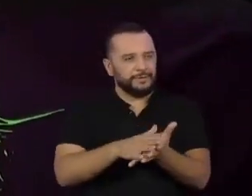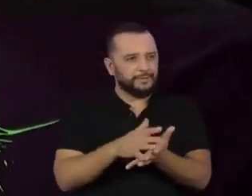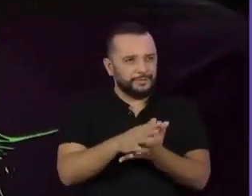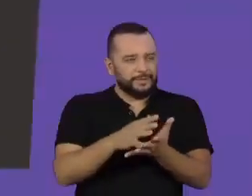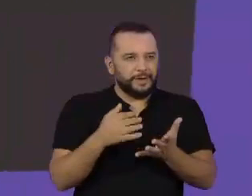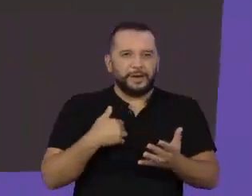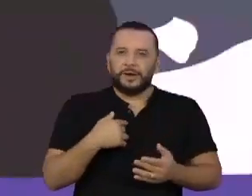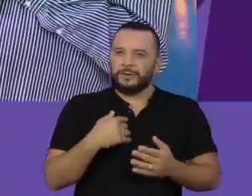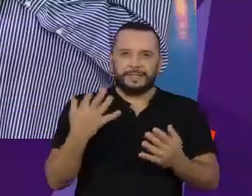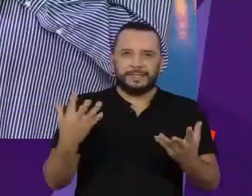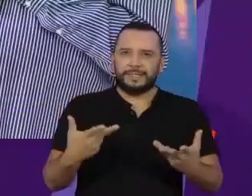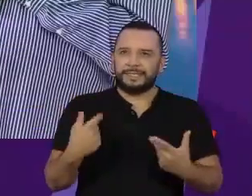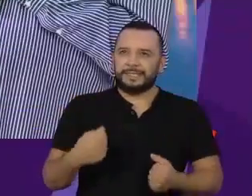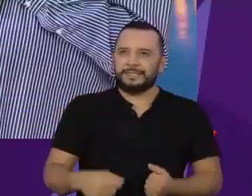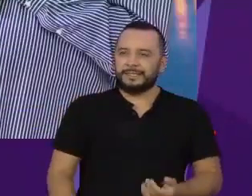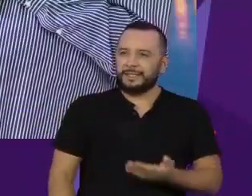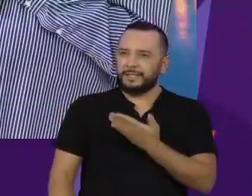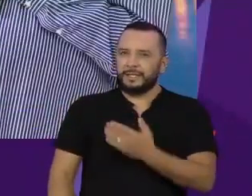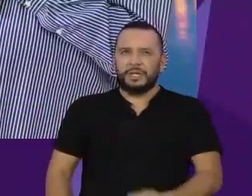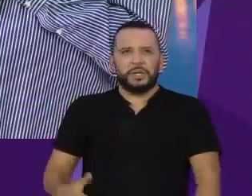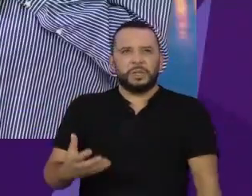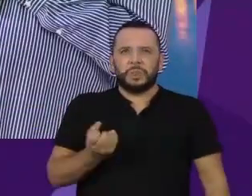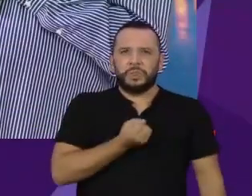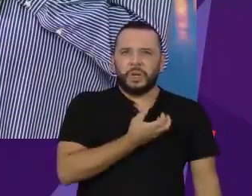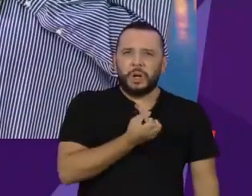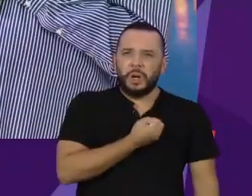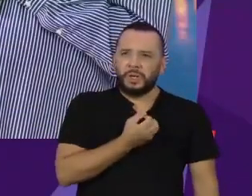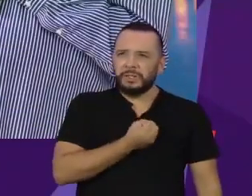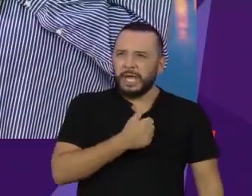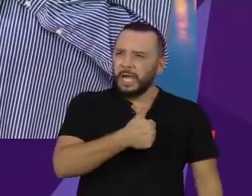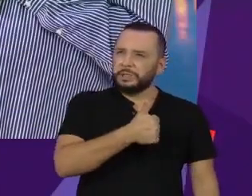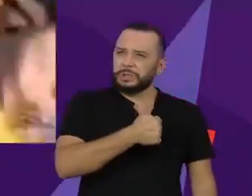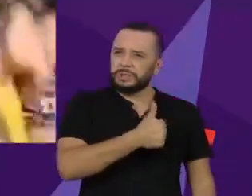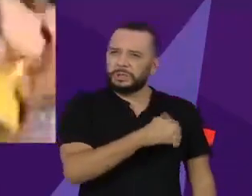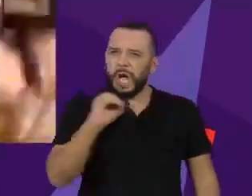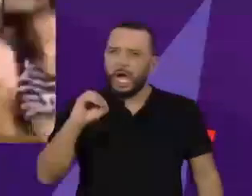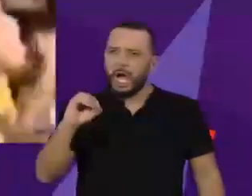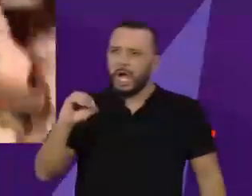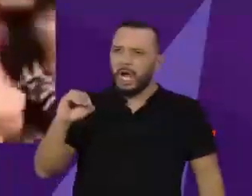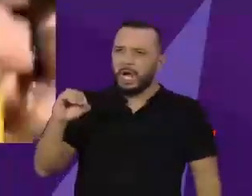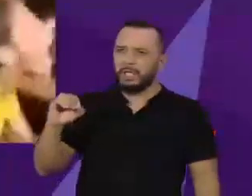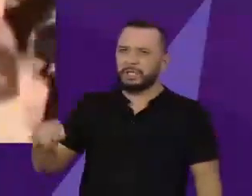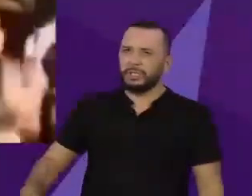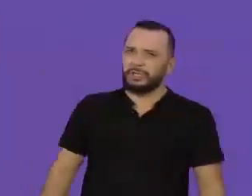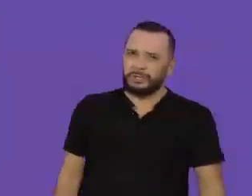linda. Nota 10!